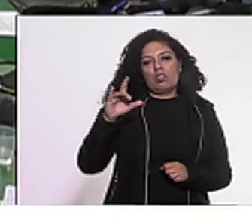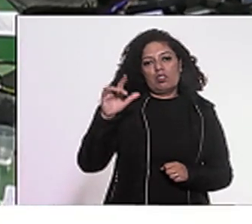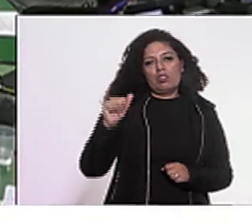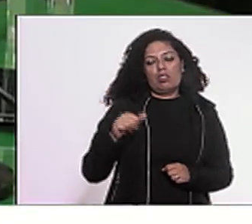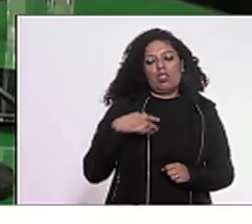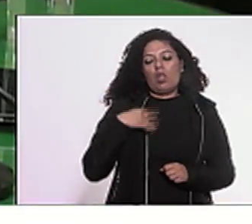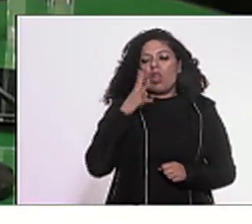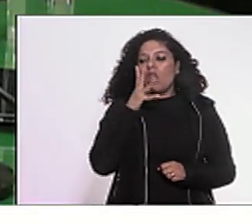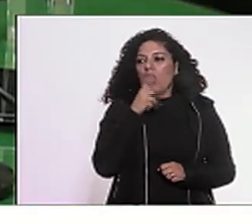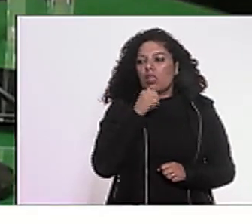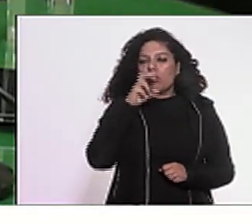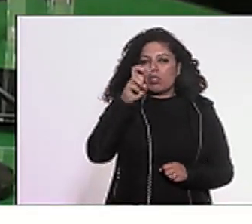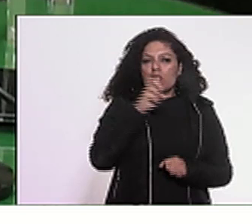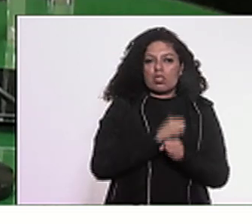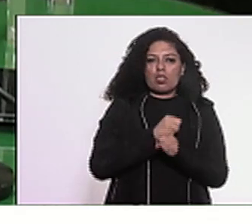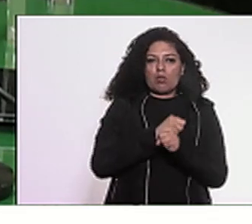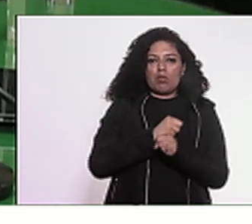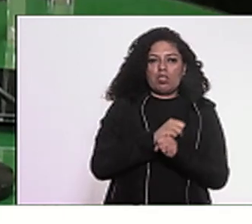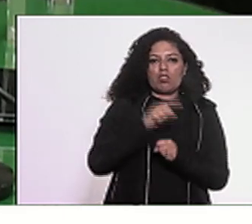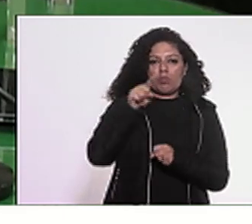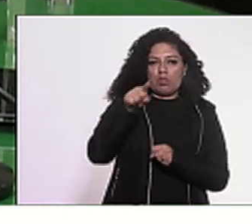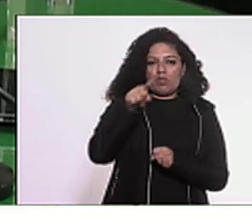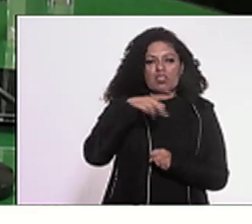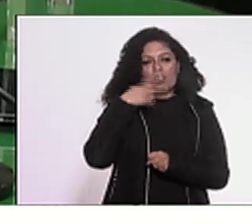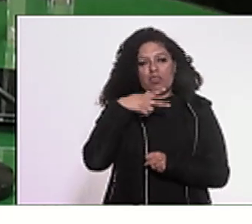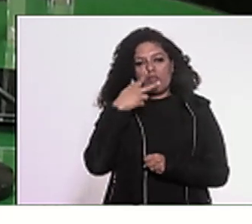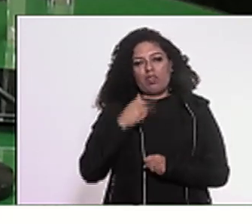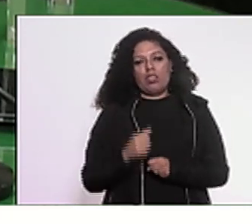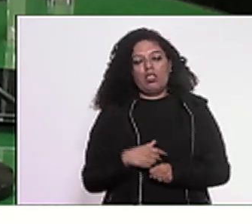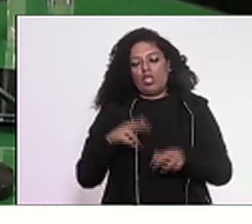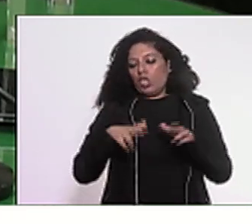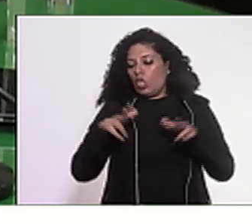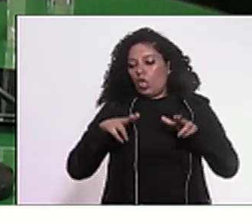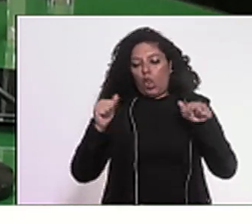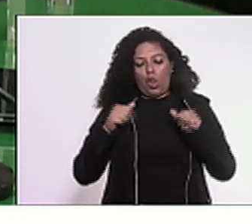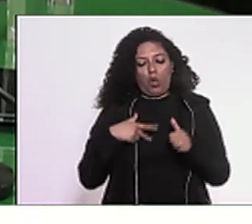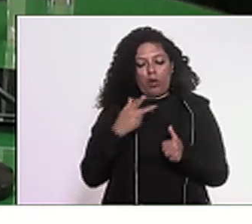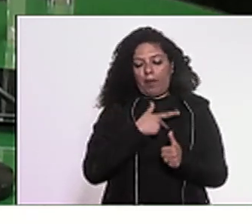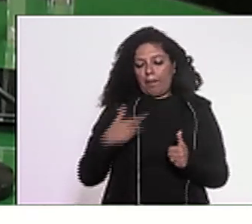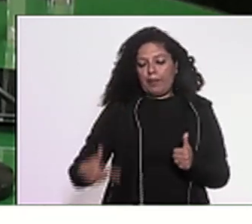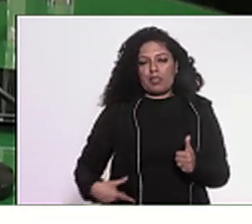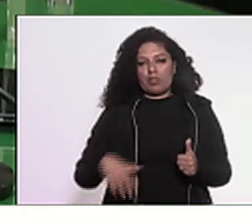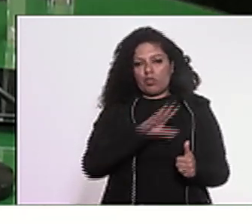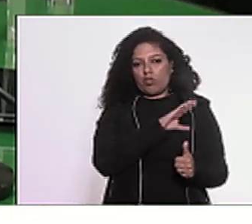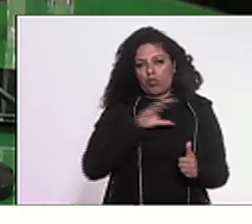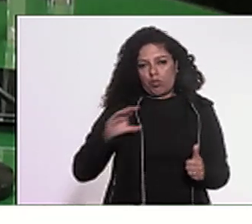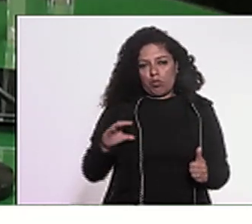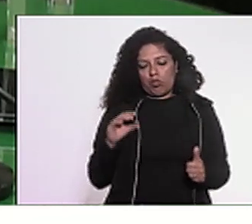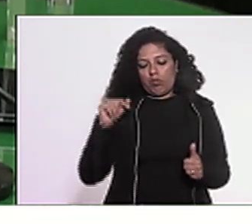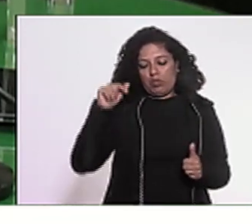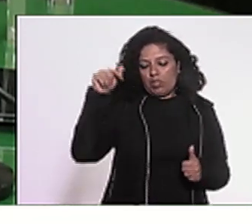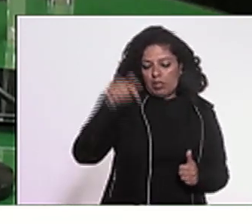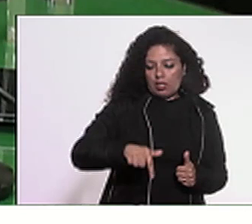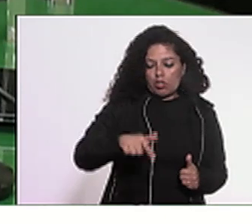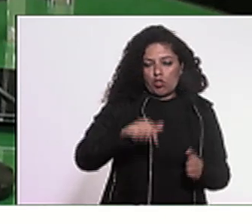uma audiência pública aqui para a senhora falar, né? Eu nunca presidi uma audiência pública com a senhora